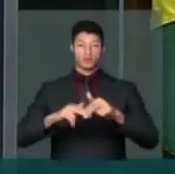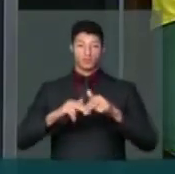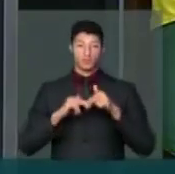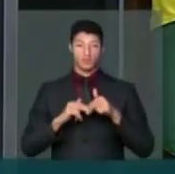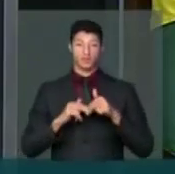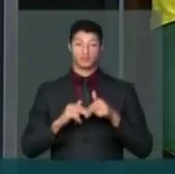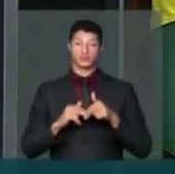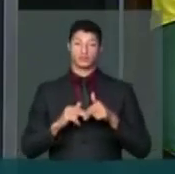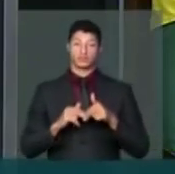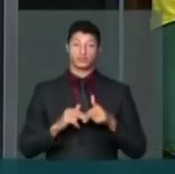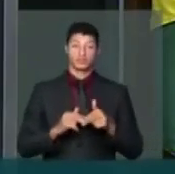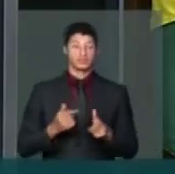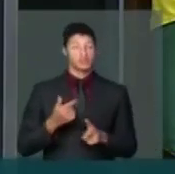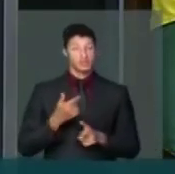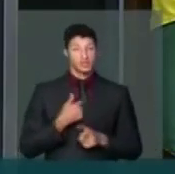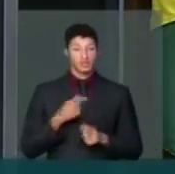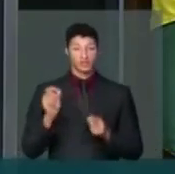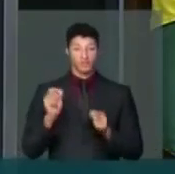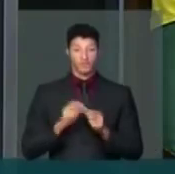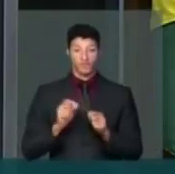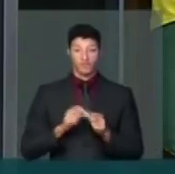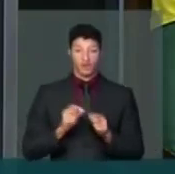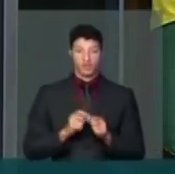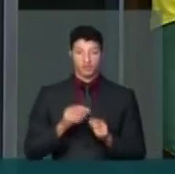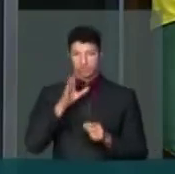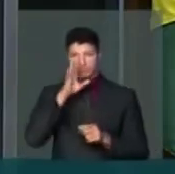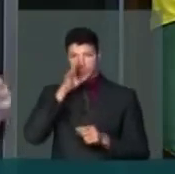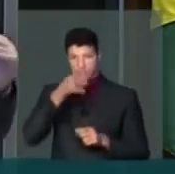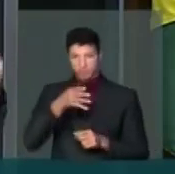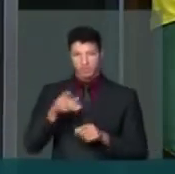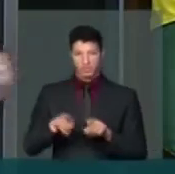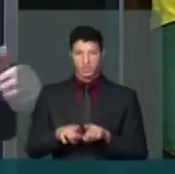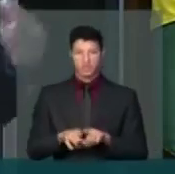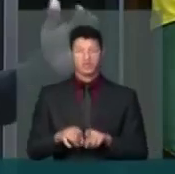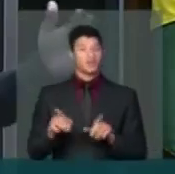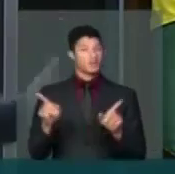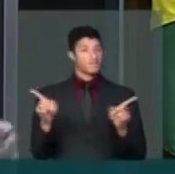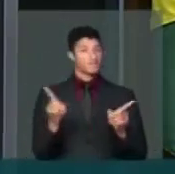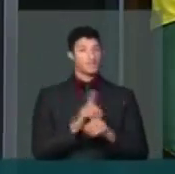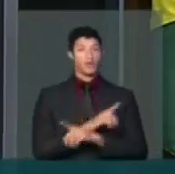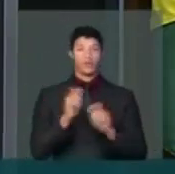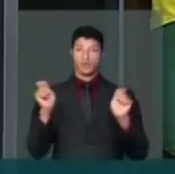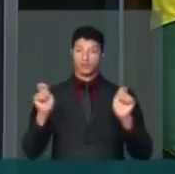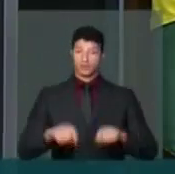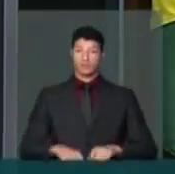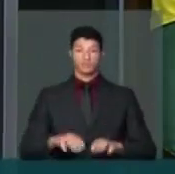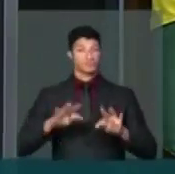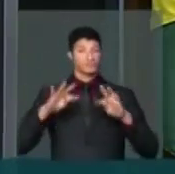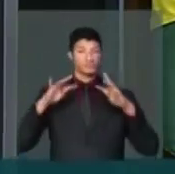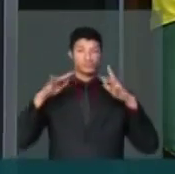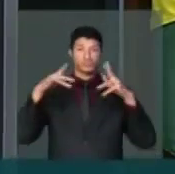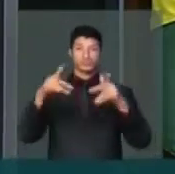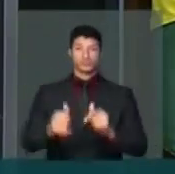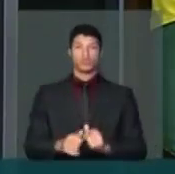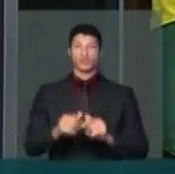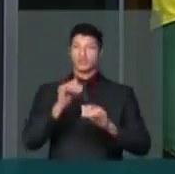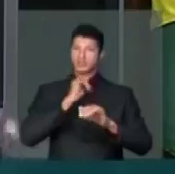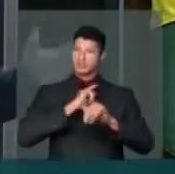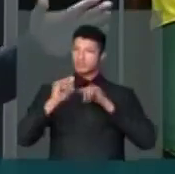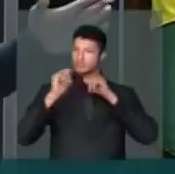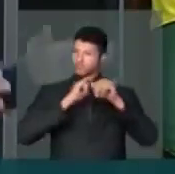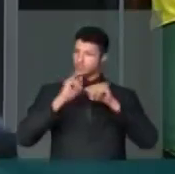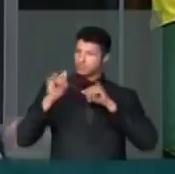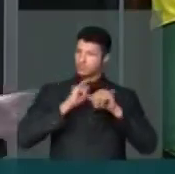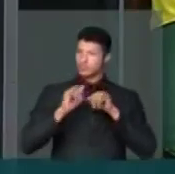daí, eu faço observações, não necessariamente todas dizem